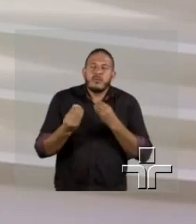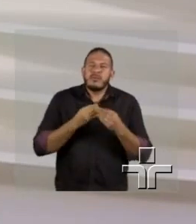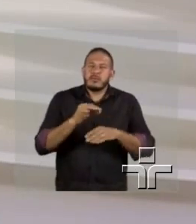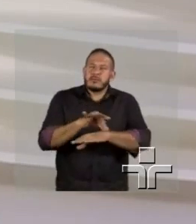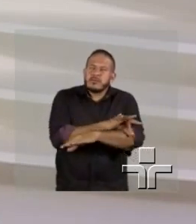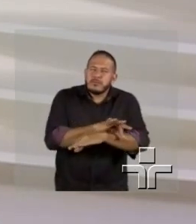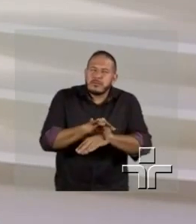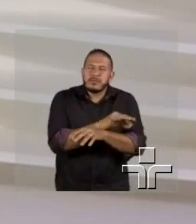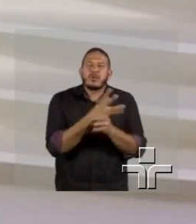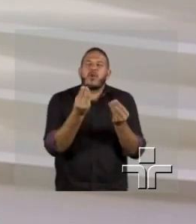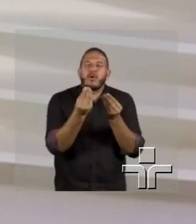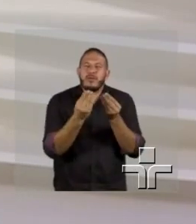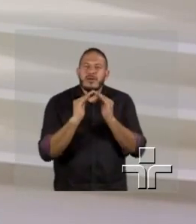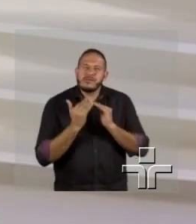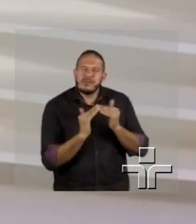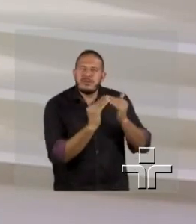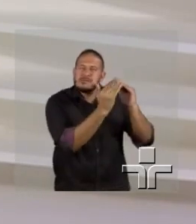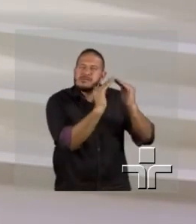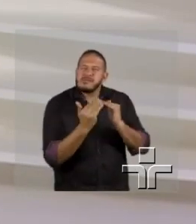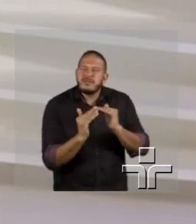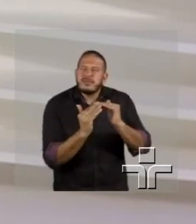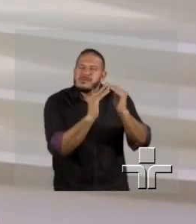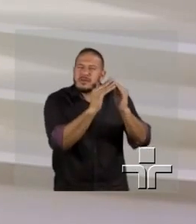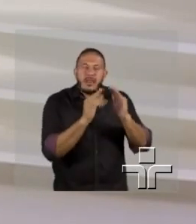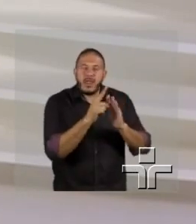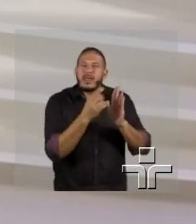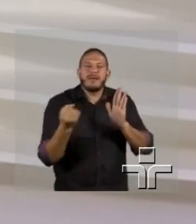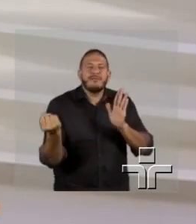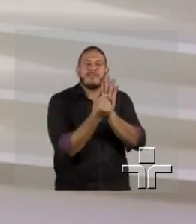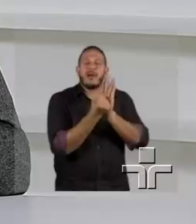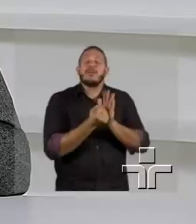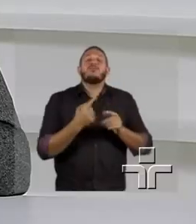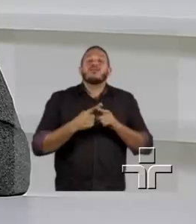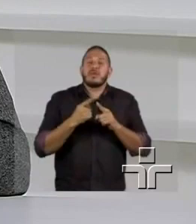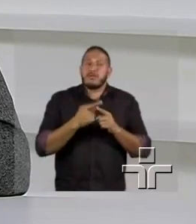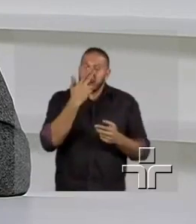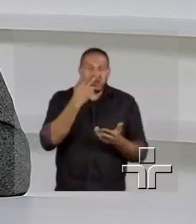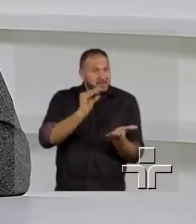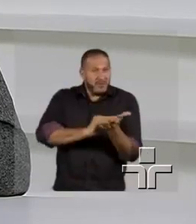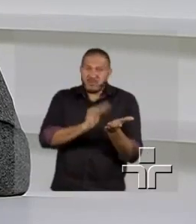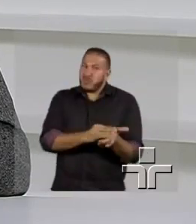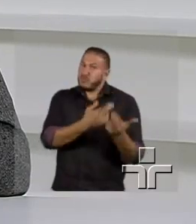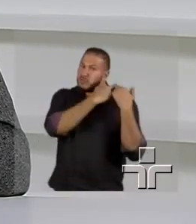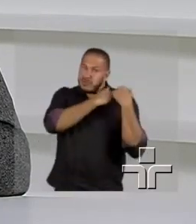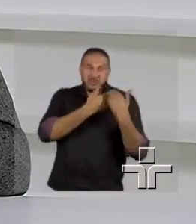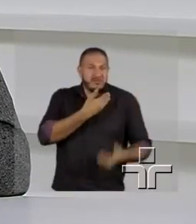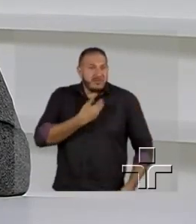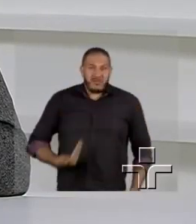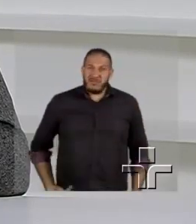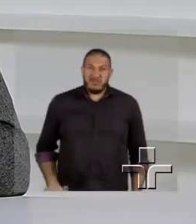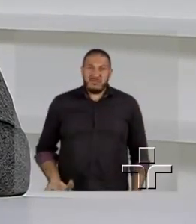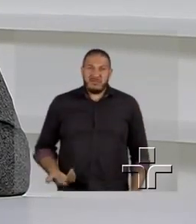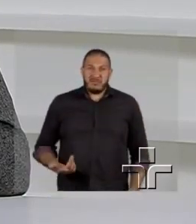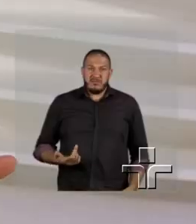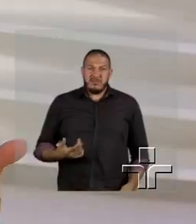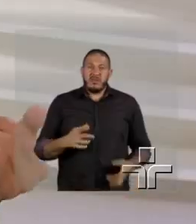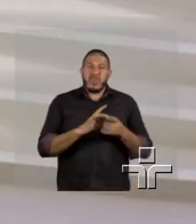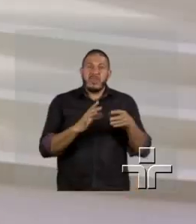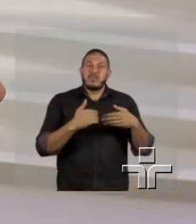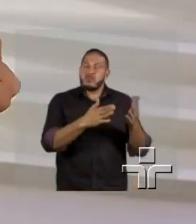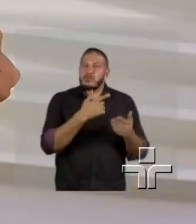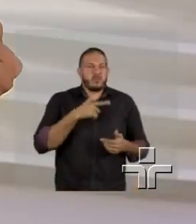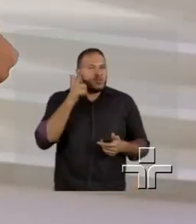Rodoviária Federal, Receita Federal. Porque você tem que, não é só o combate físico ao